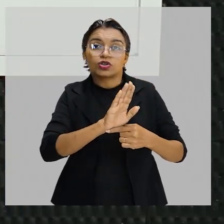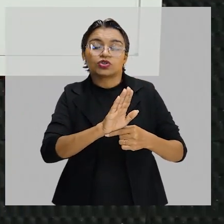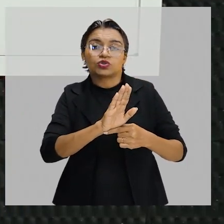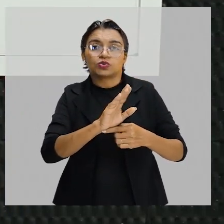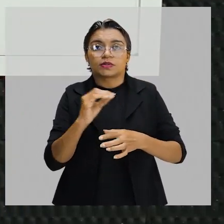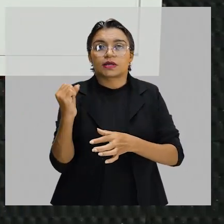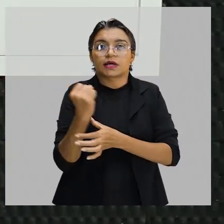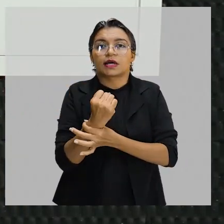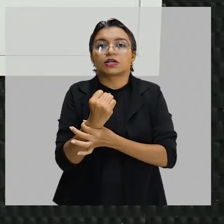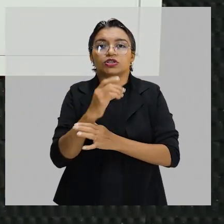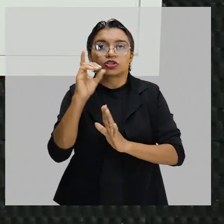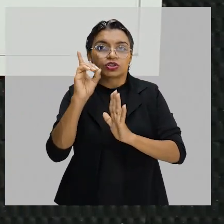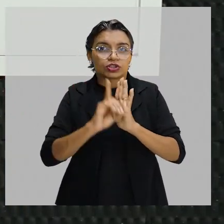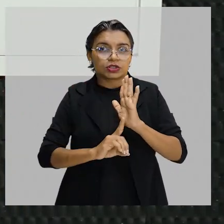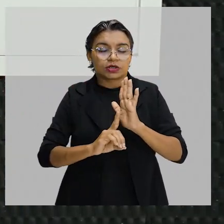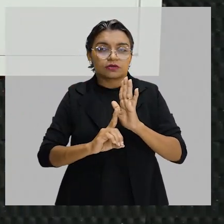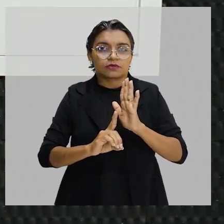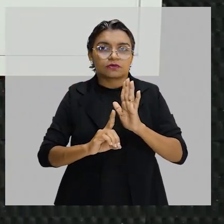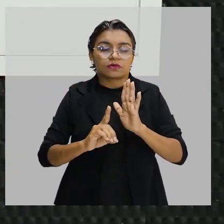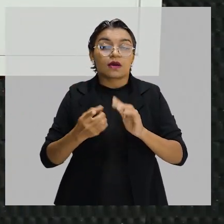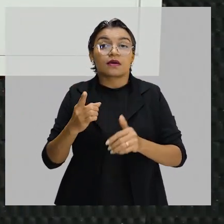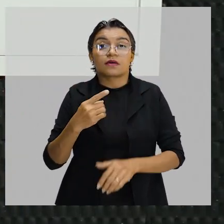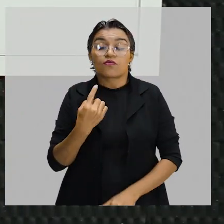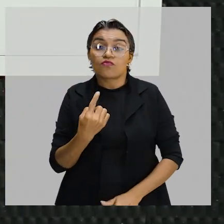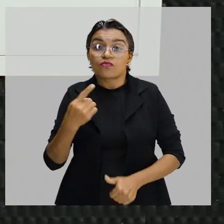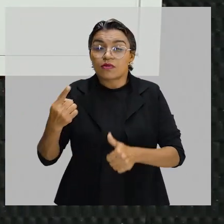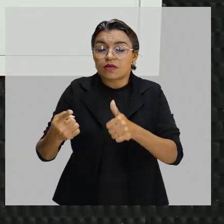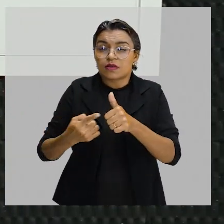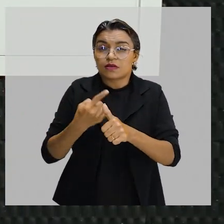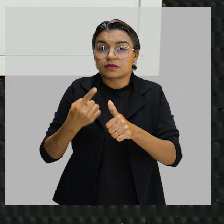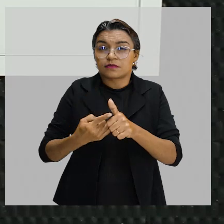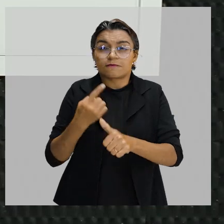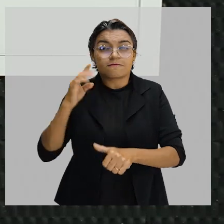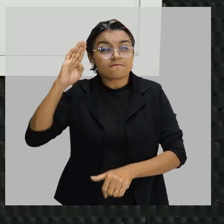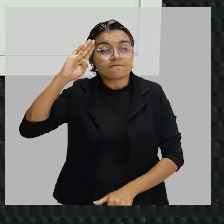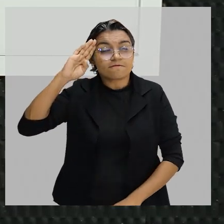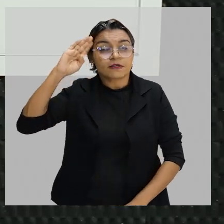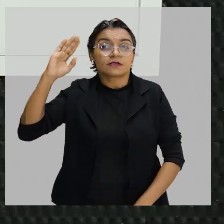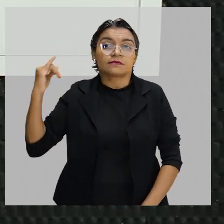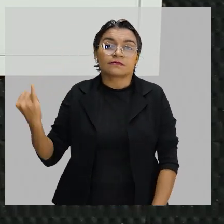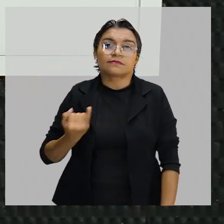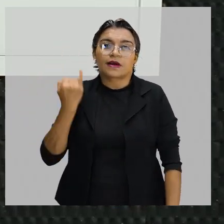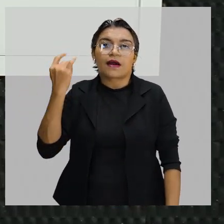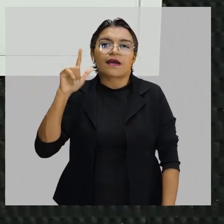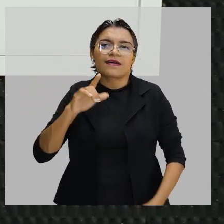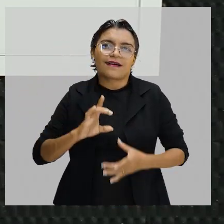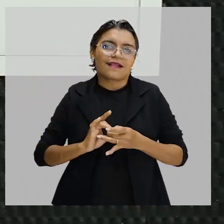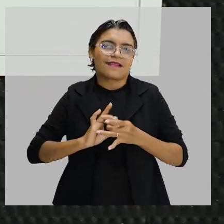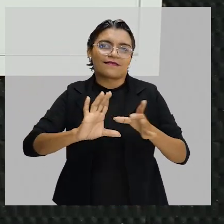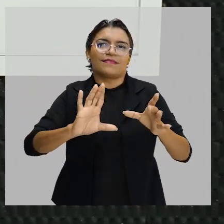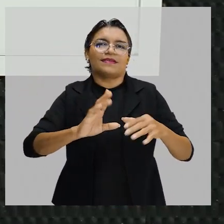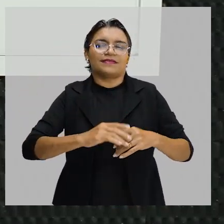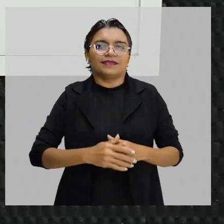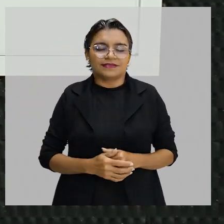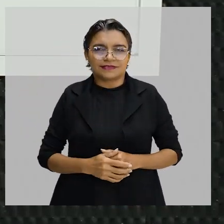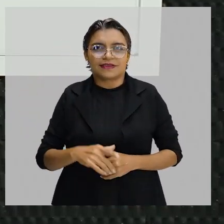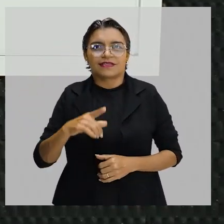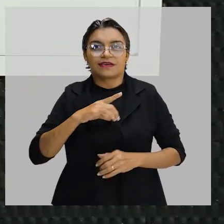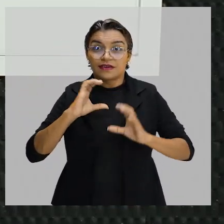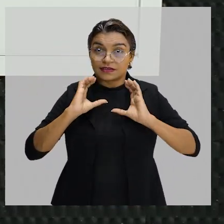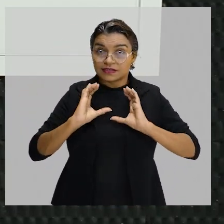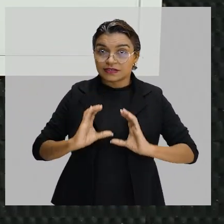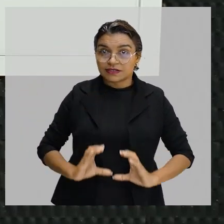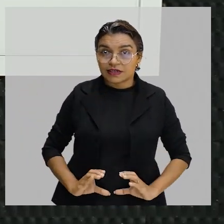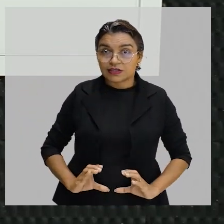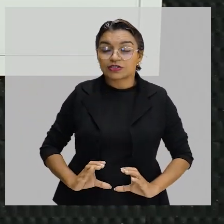direitos fundamentais é a liberdade. Esta liberdade de eu exercer a minha